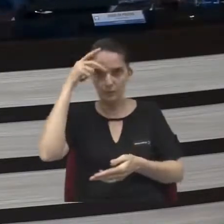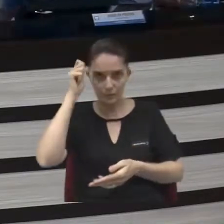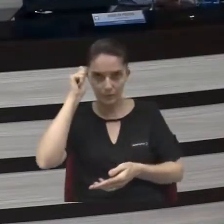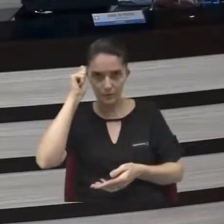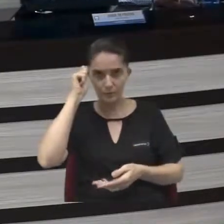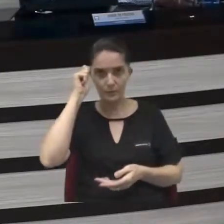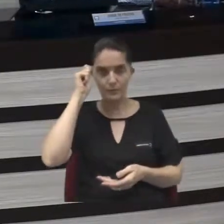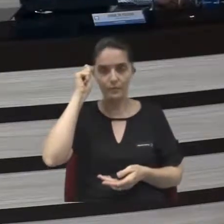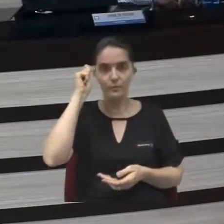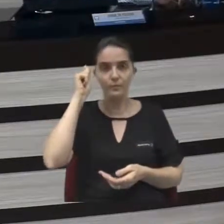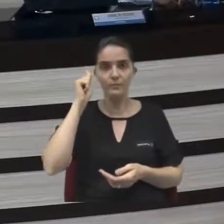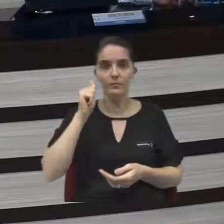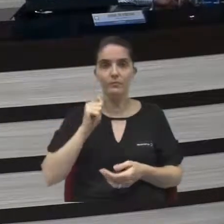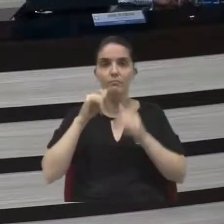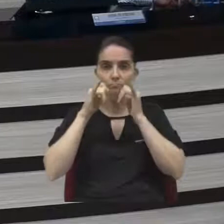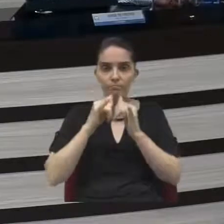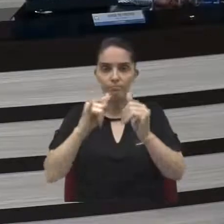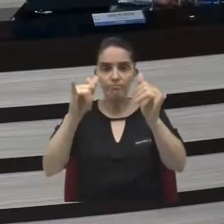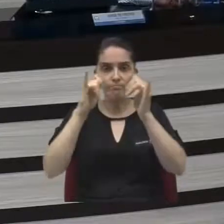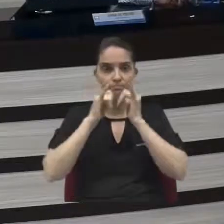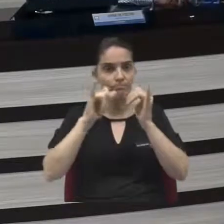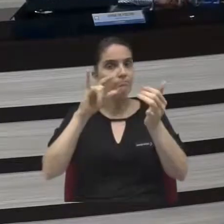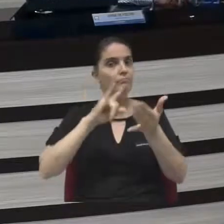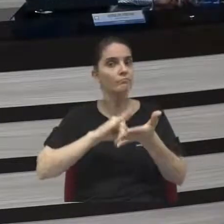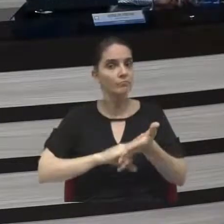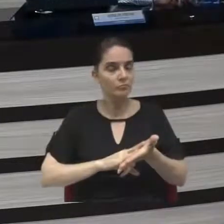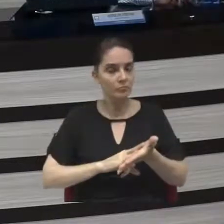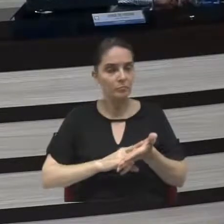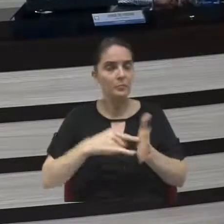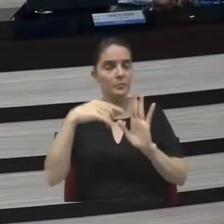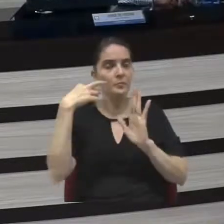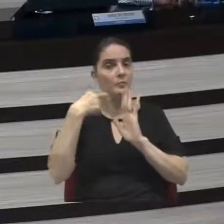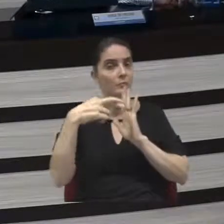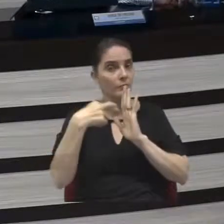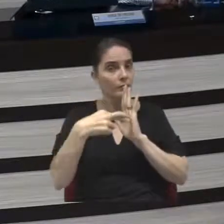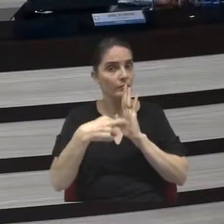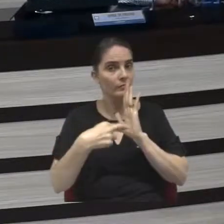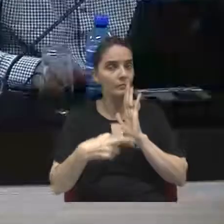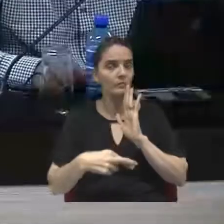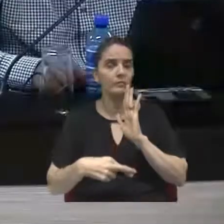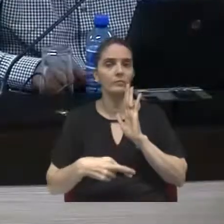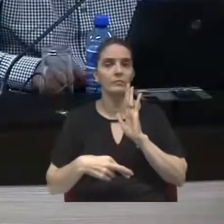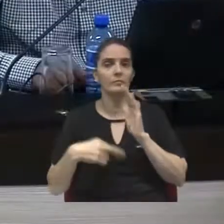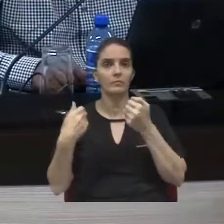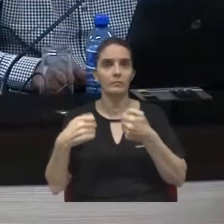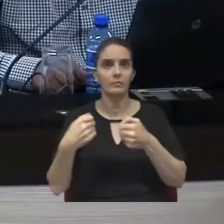Limeira na publicidade de documentos de regularização que a presente